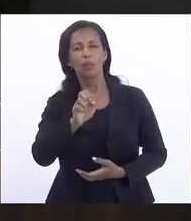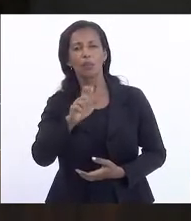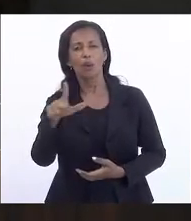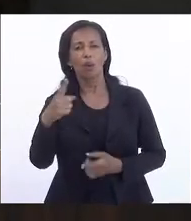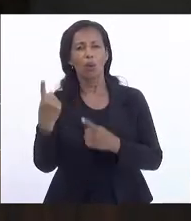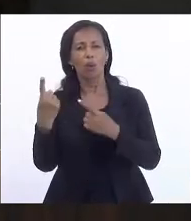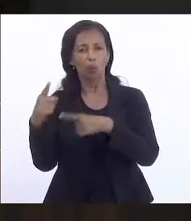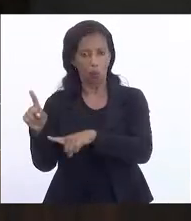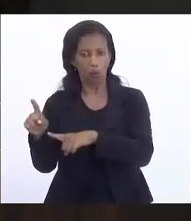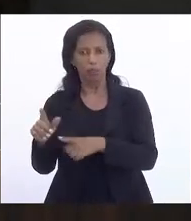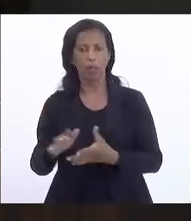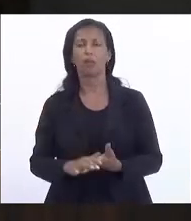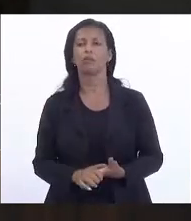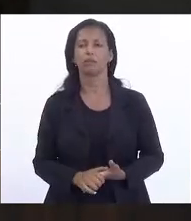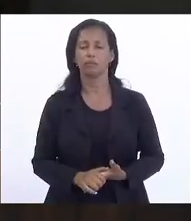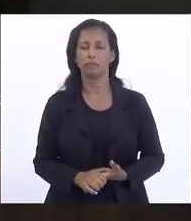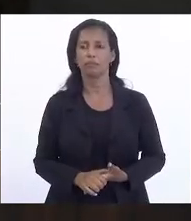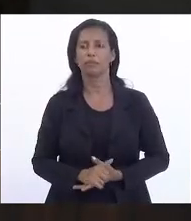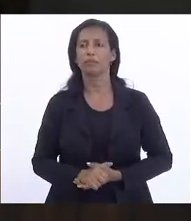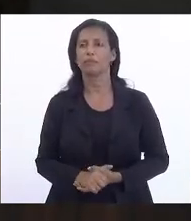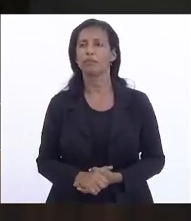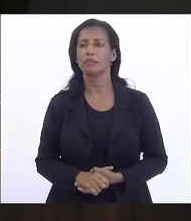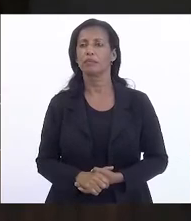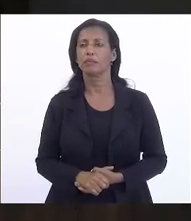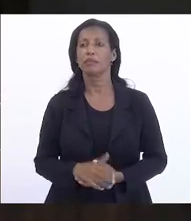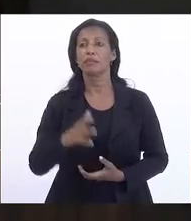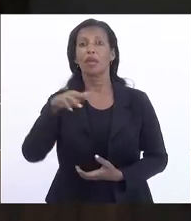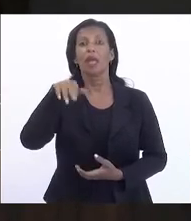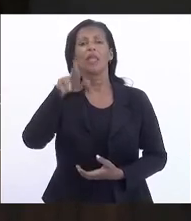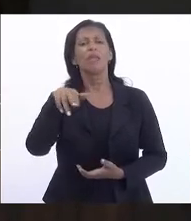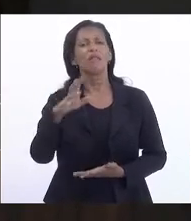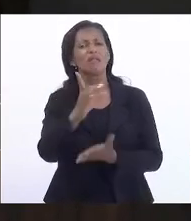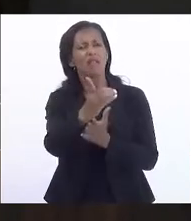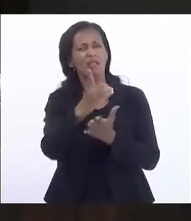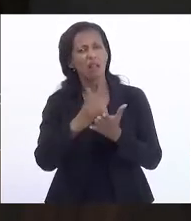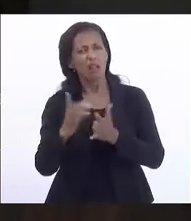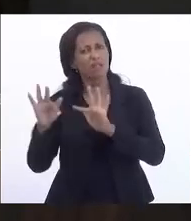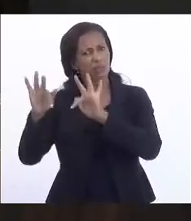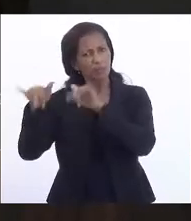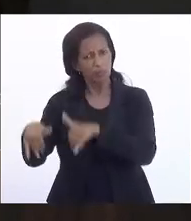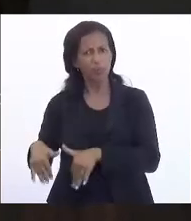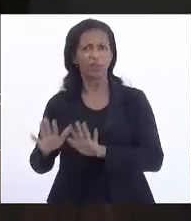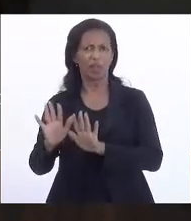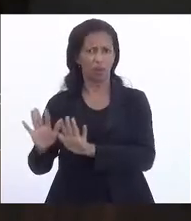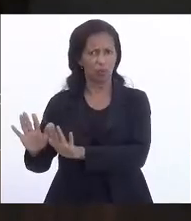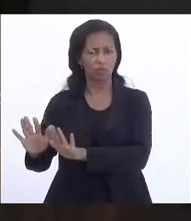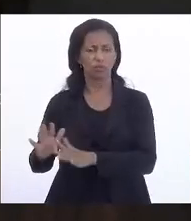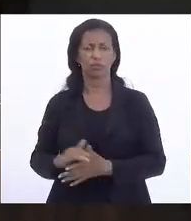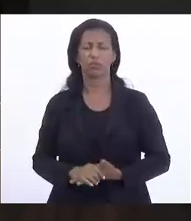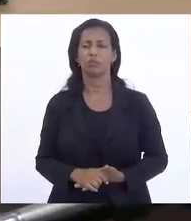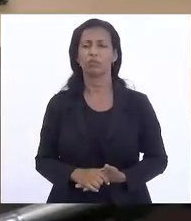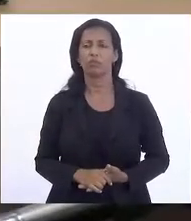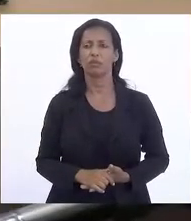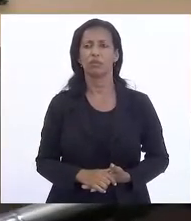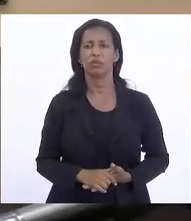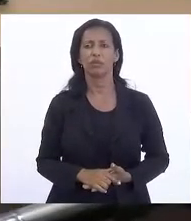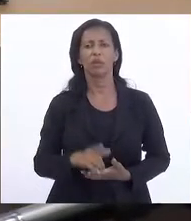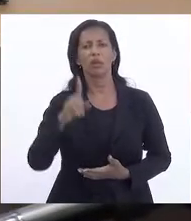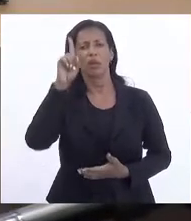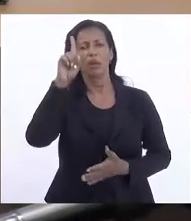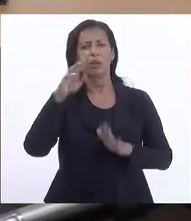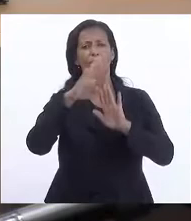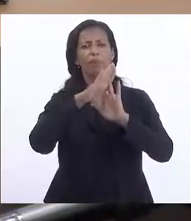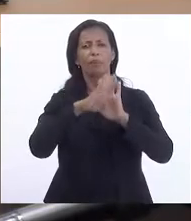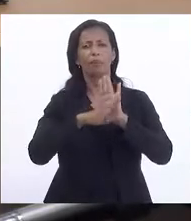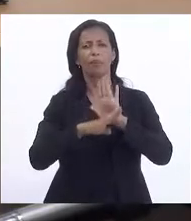contrário. Contrário. Ok. Quem quiser fazer declaração ao final da presente sessão. Perfeito. Só um pela ordem, muito